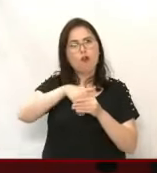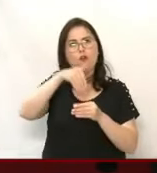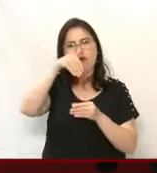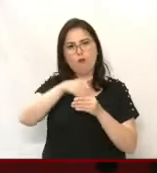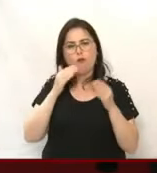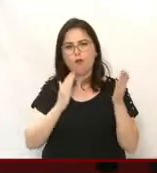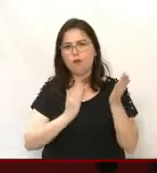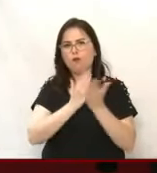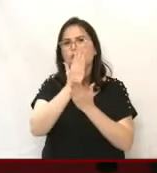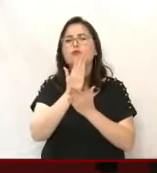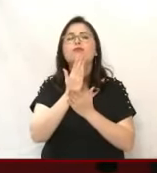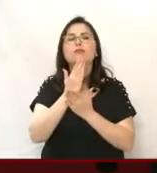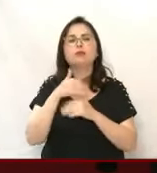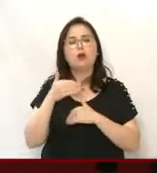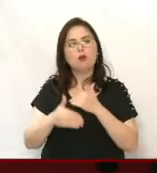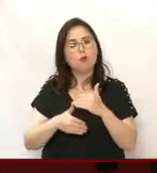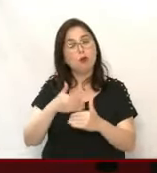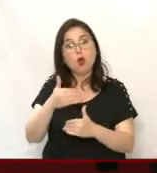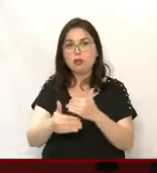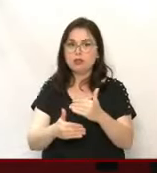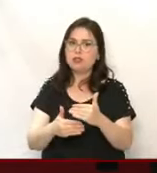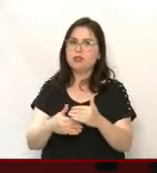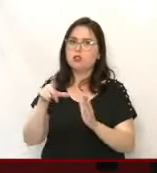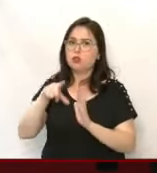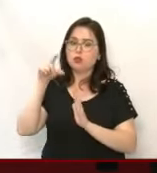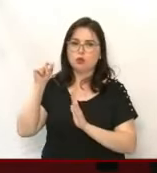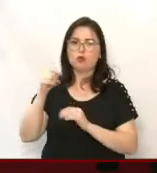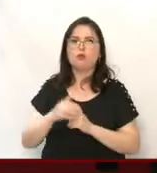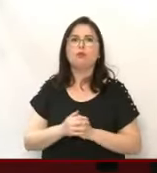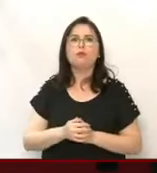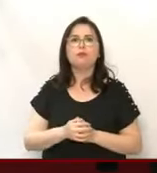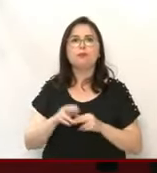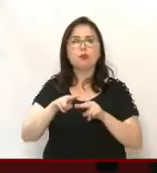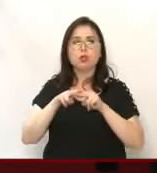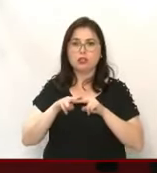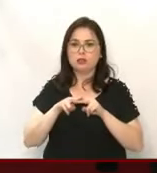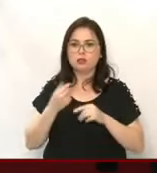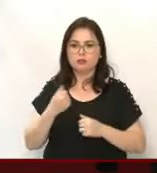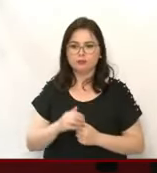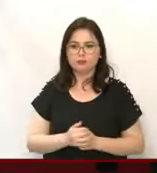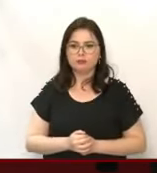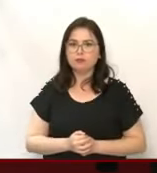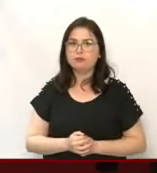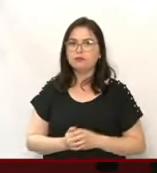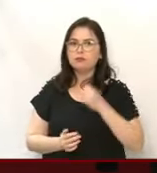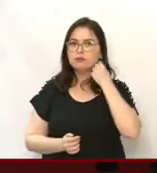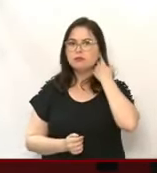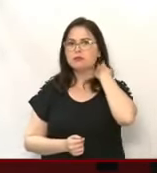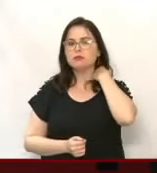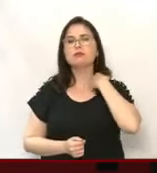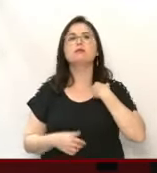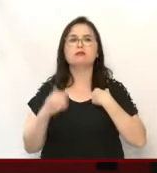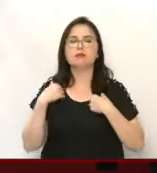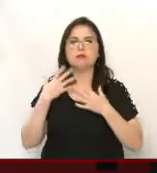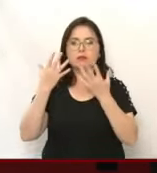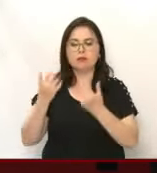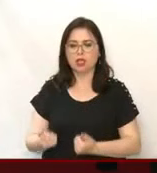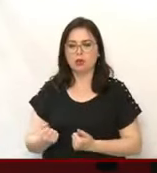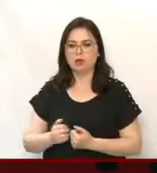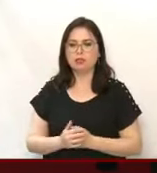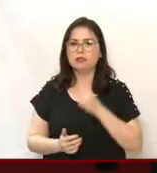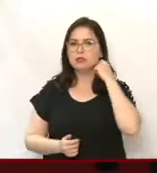essa presidência. Portanto, assumimos o mandato, Lula, com desafio ainda presente hoje, viu, Moisés?